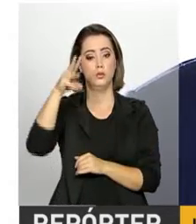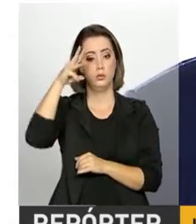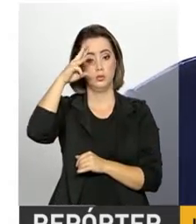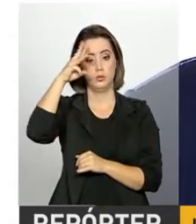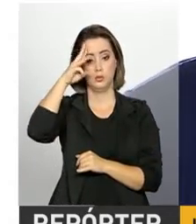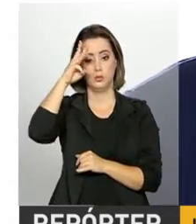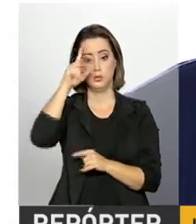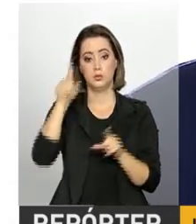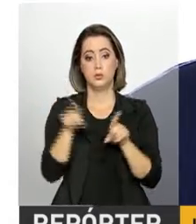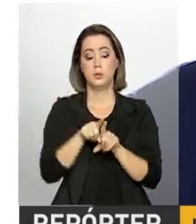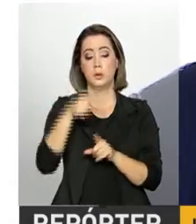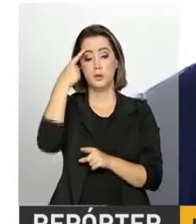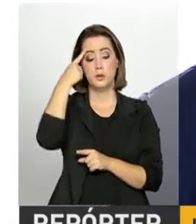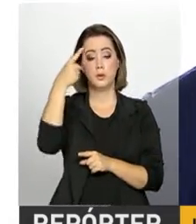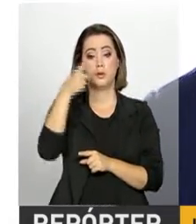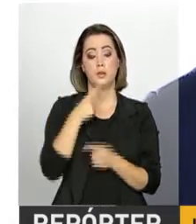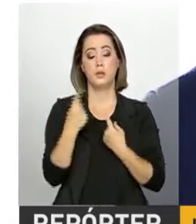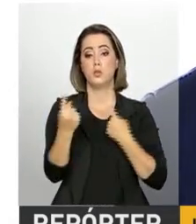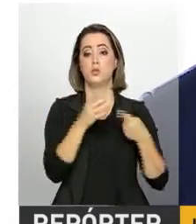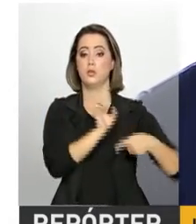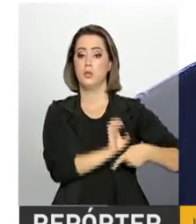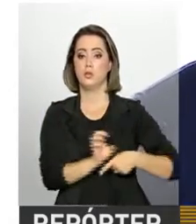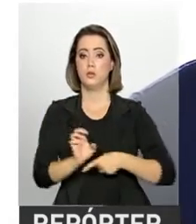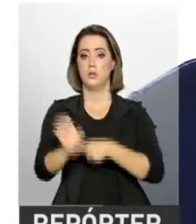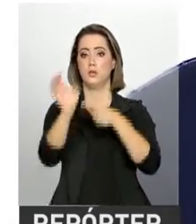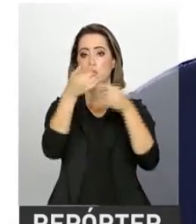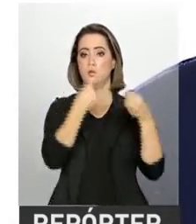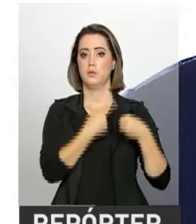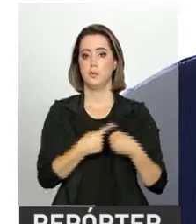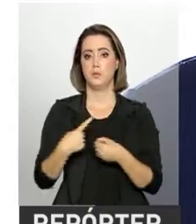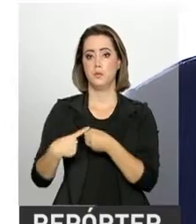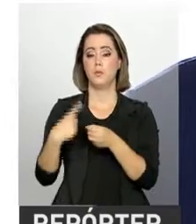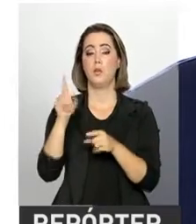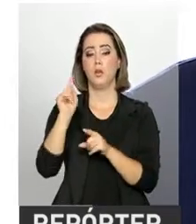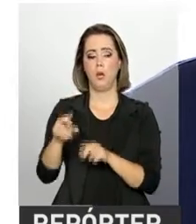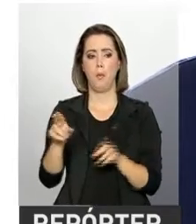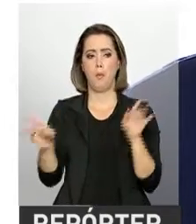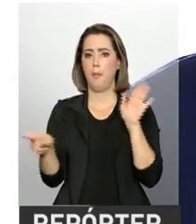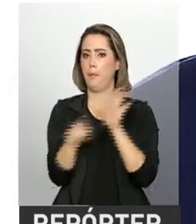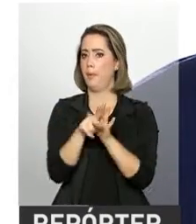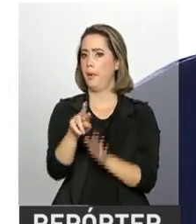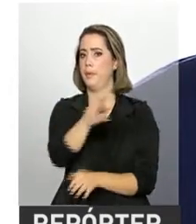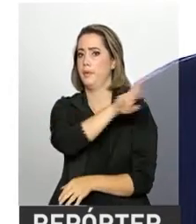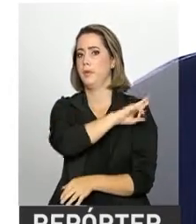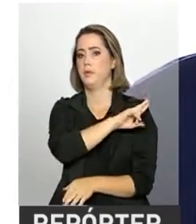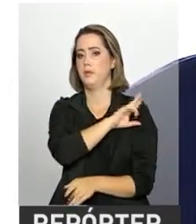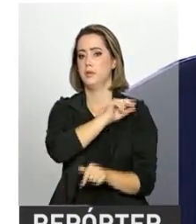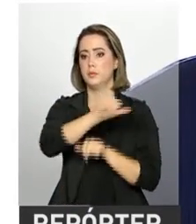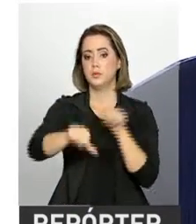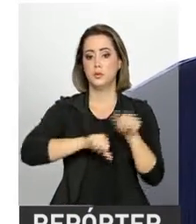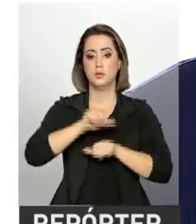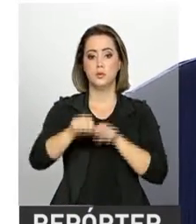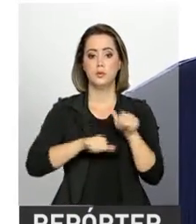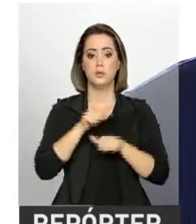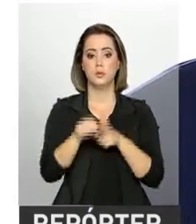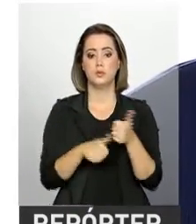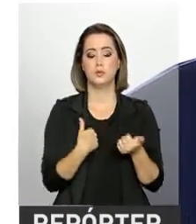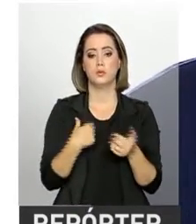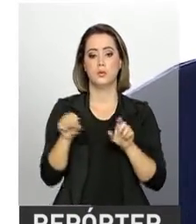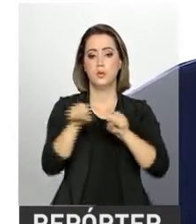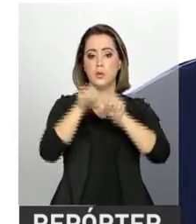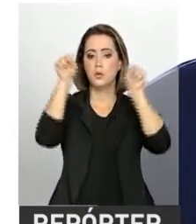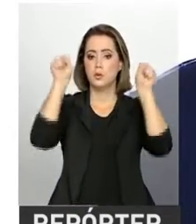ideia é que estados e municípios fiquem responsáveis por promover as mudanças nas regras dos sistemas